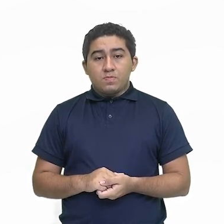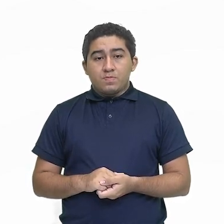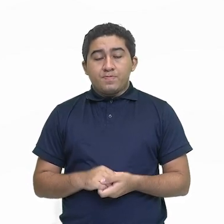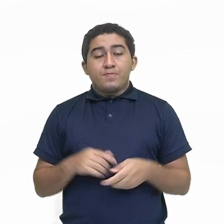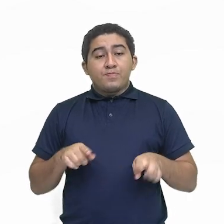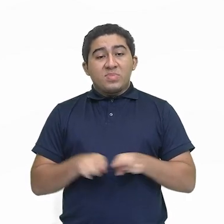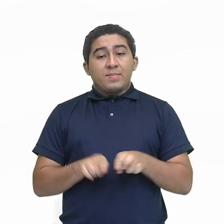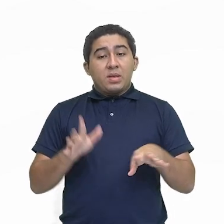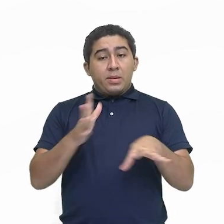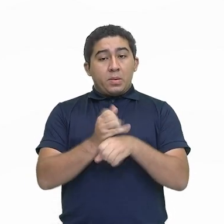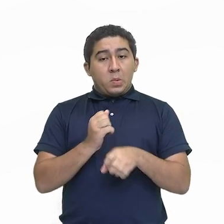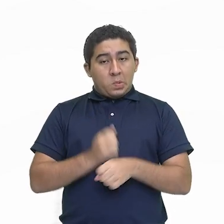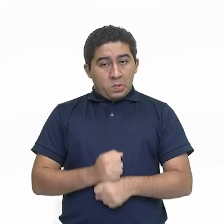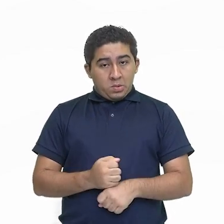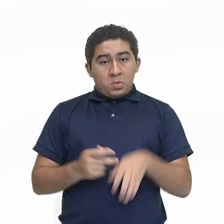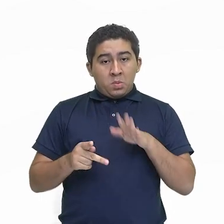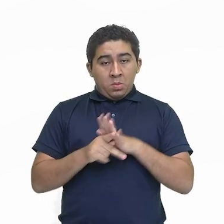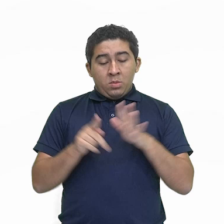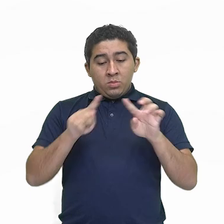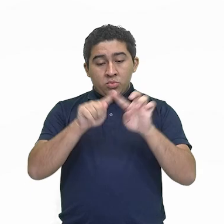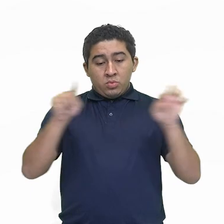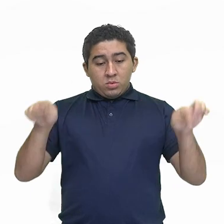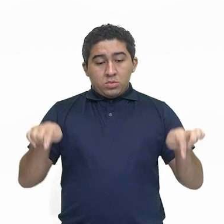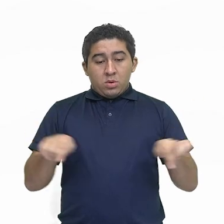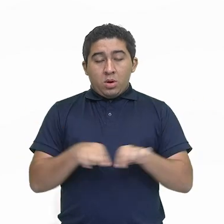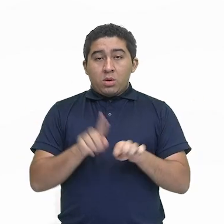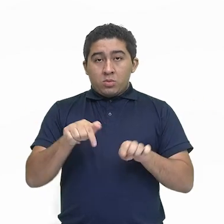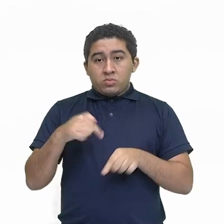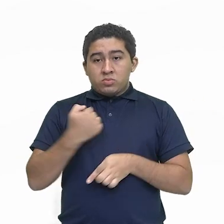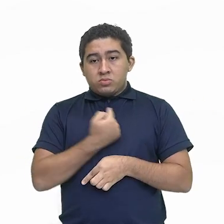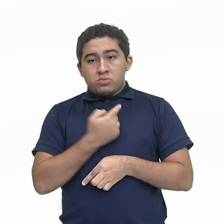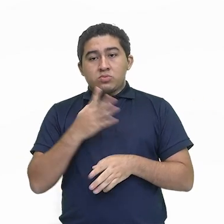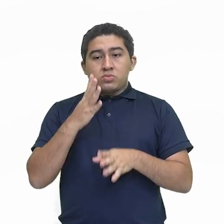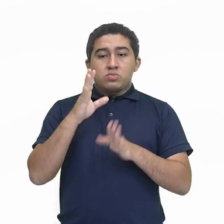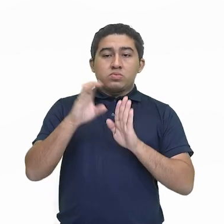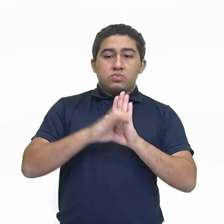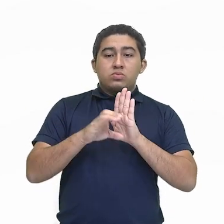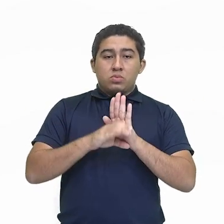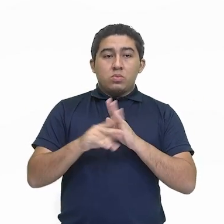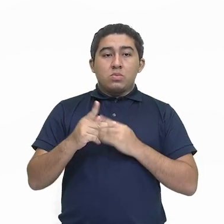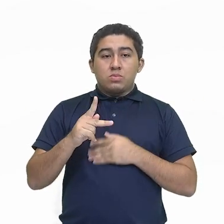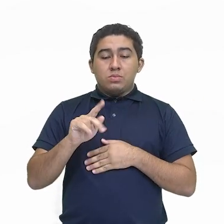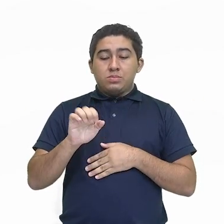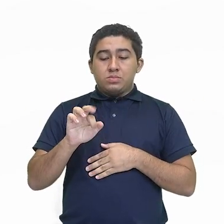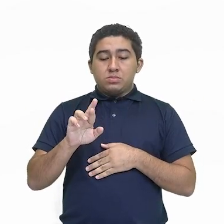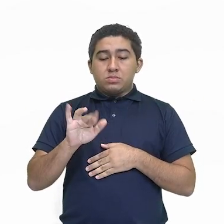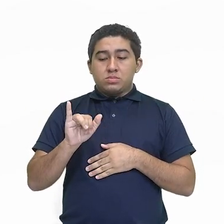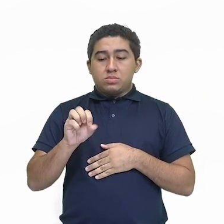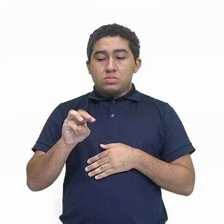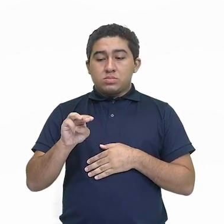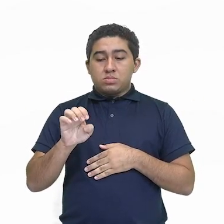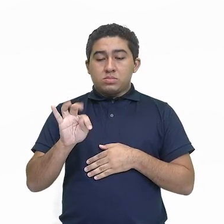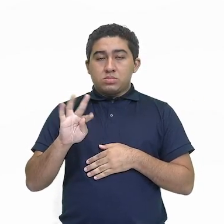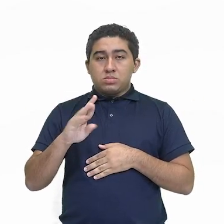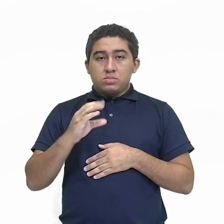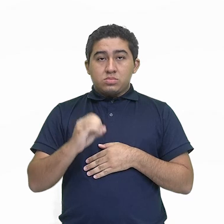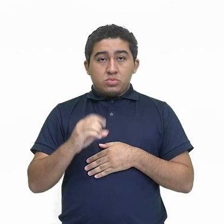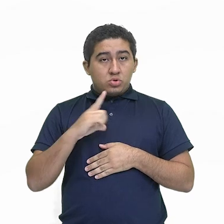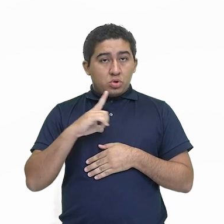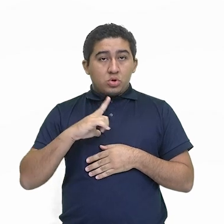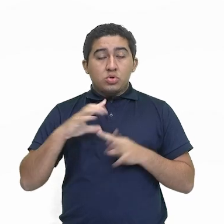os lados dessa toalha, nada mais é do que o nosso conceito de perímetro, tá bom? O perímetro é a soma dos lados